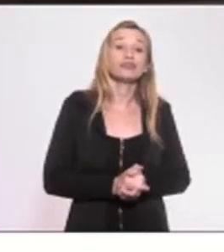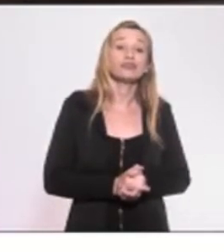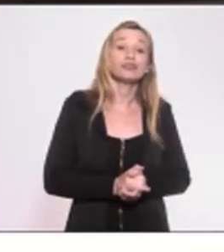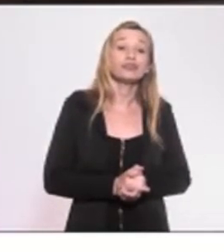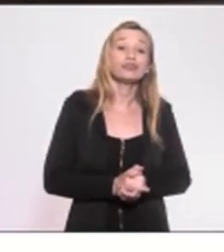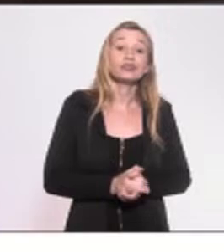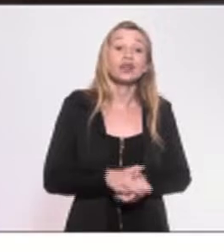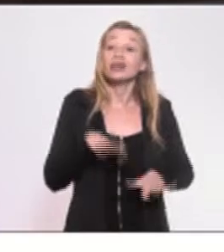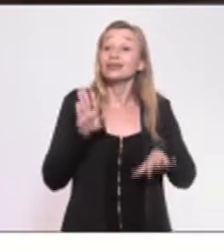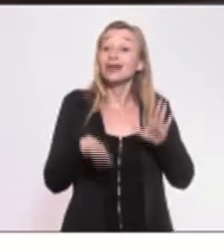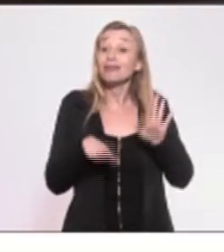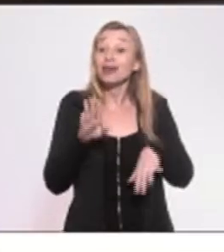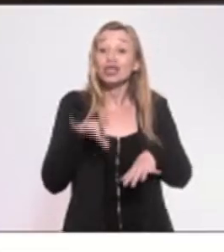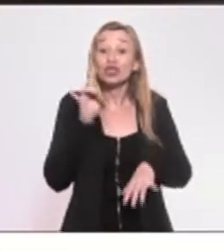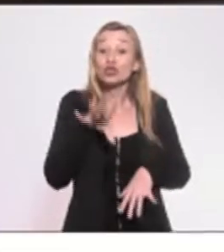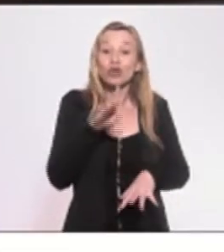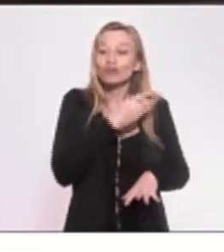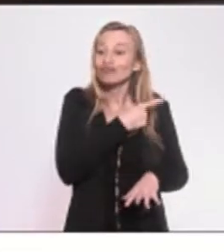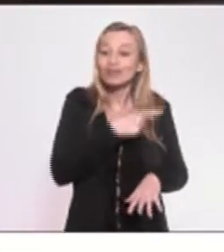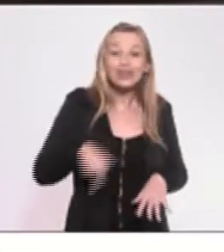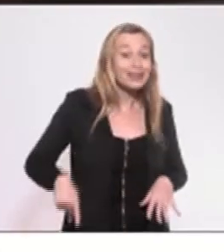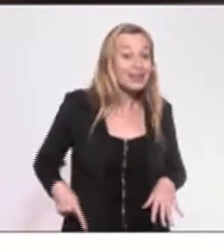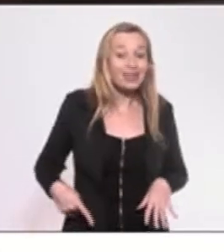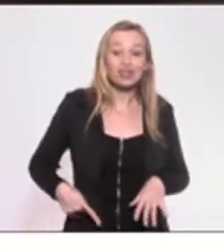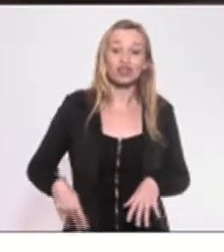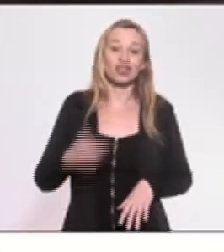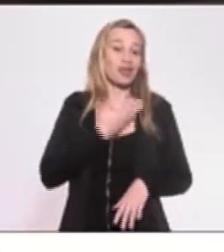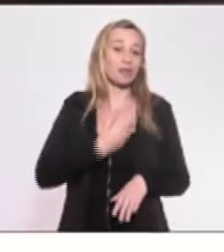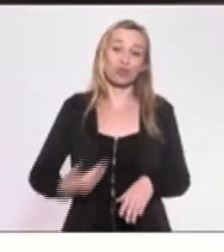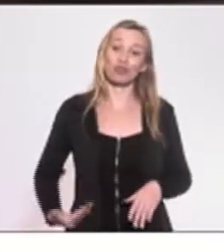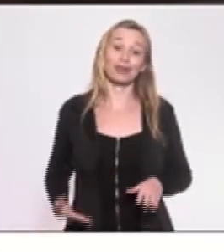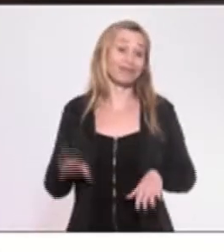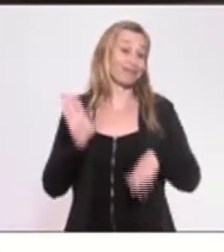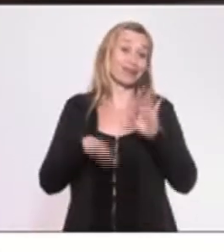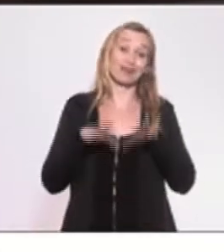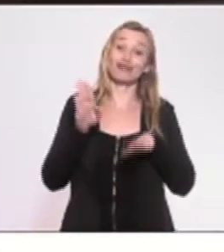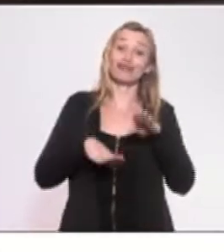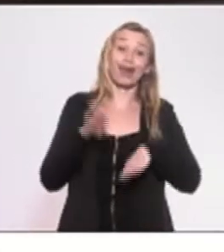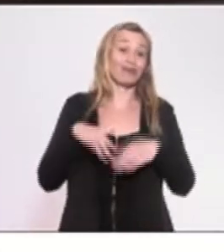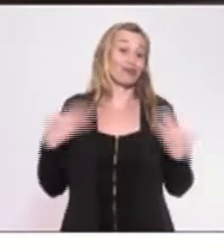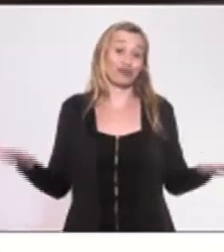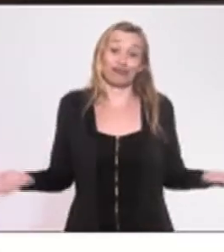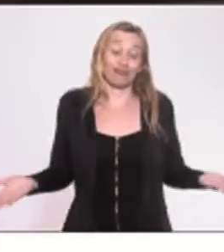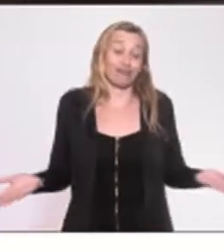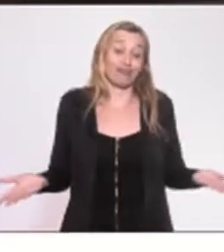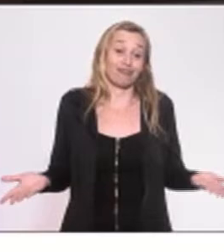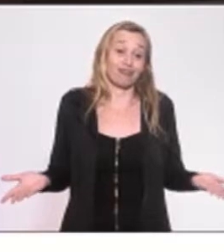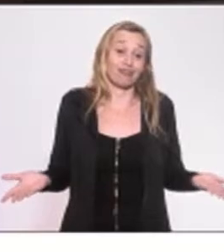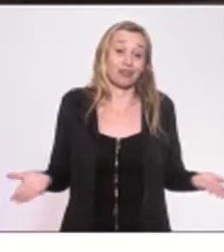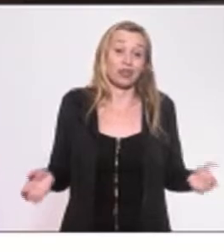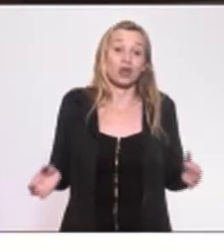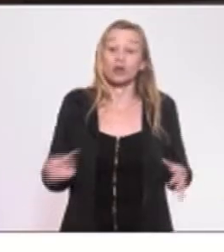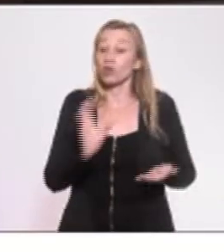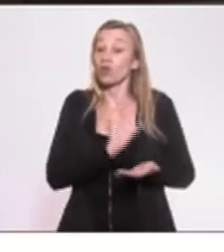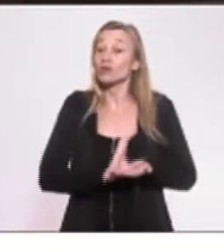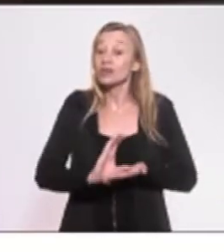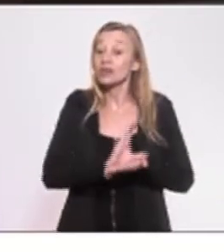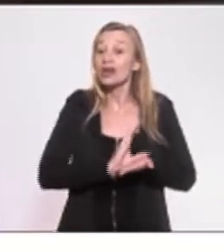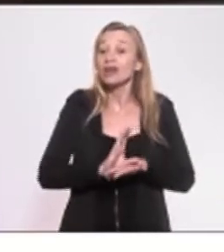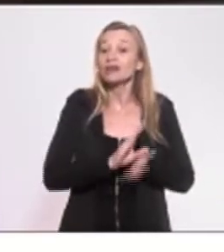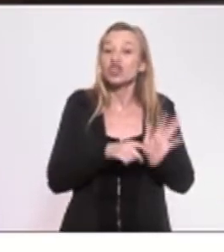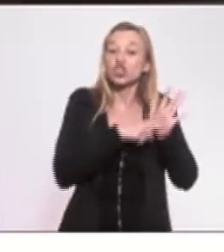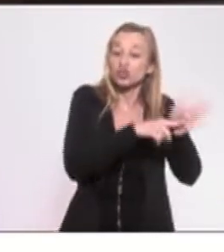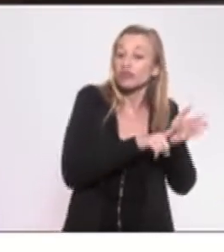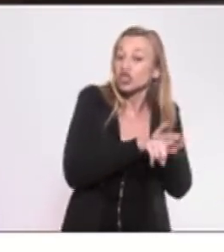ao presidente da República, independente da manifestação do Conselho de Recuperação